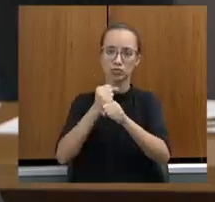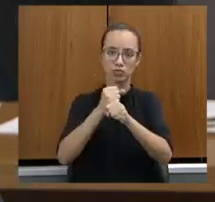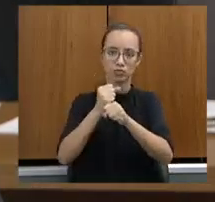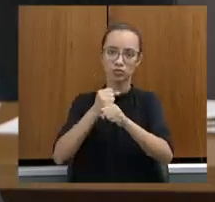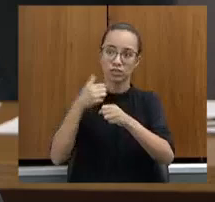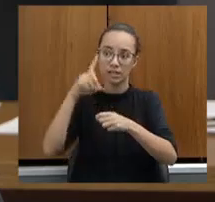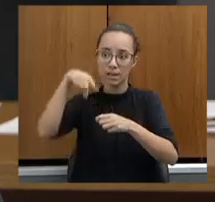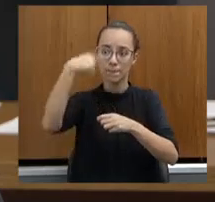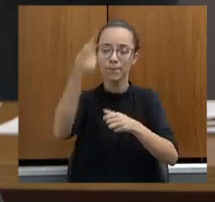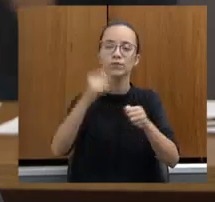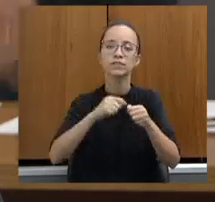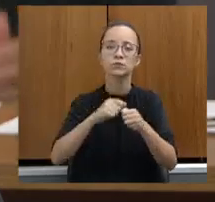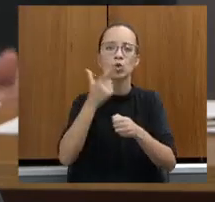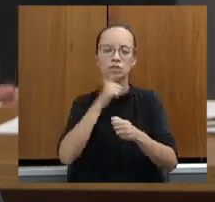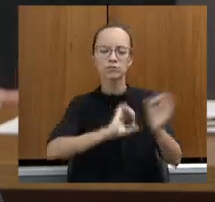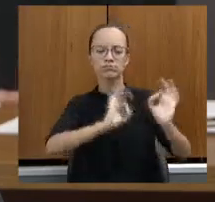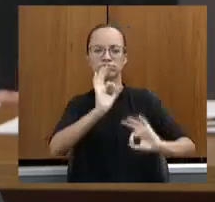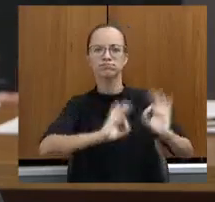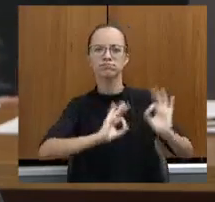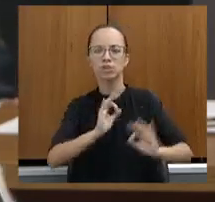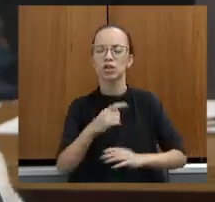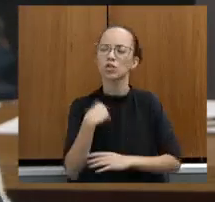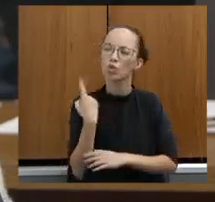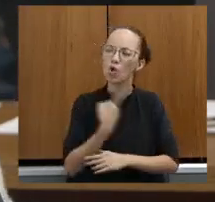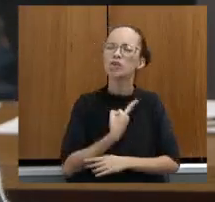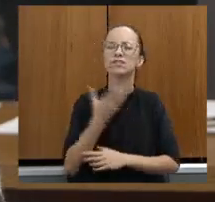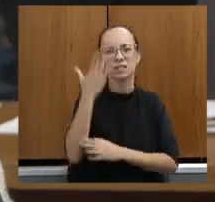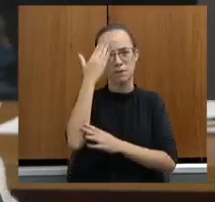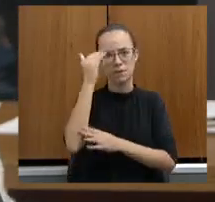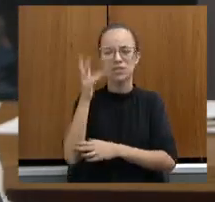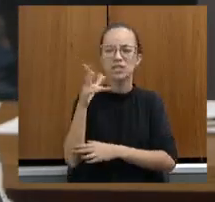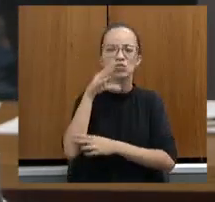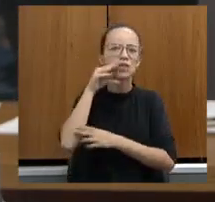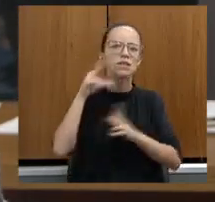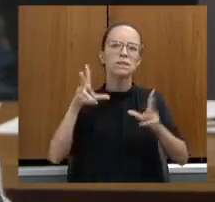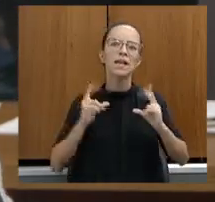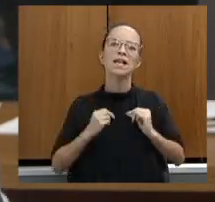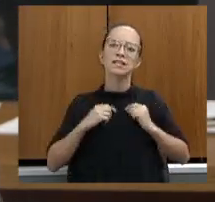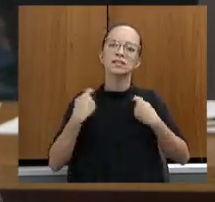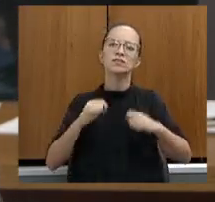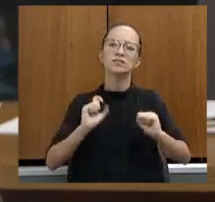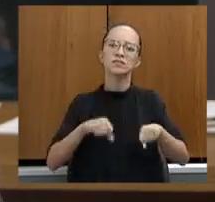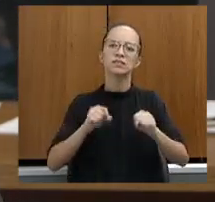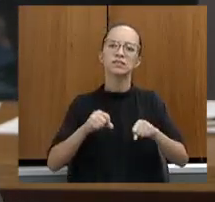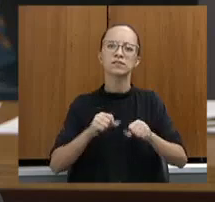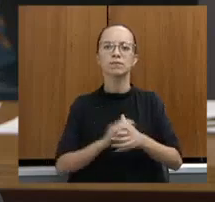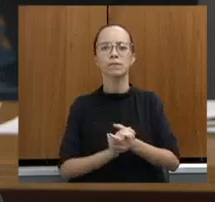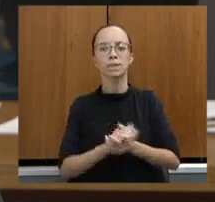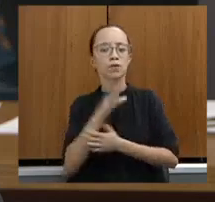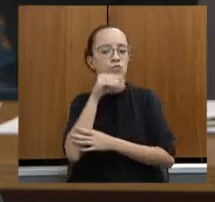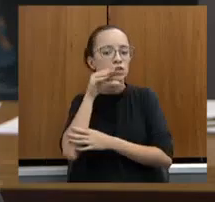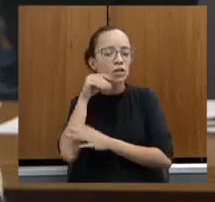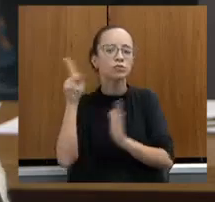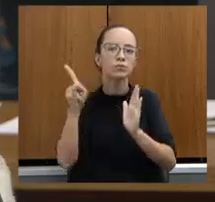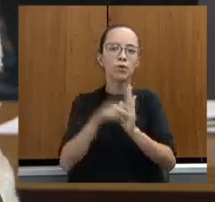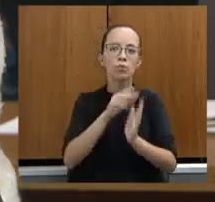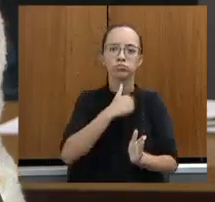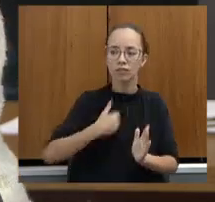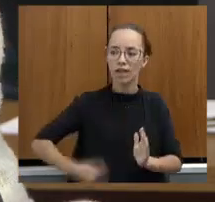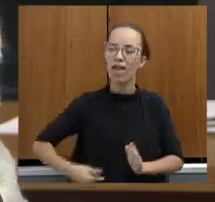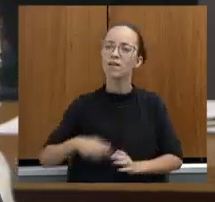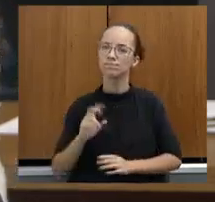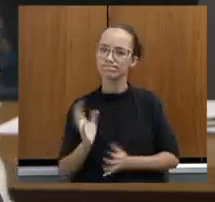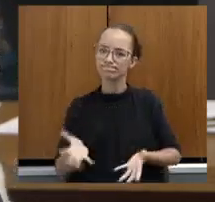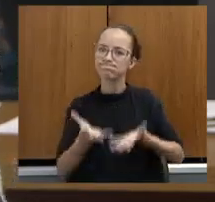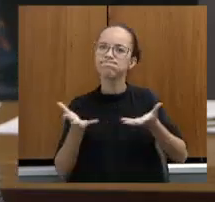a gente sabe que os servidores merecem cada vez mais e merecem cada vez mais que os servidores são a base da prestação de serviços públicos então a gente